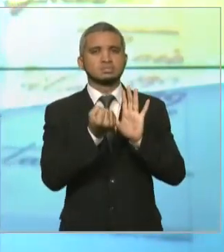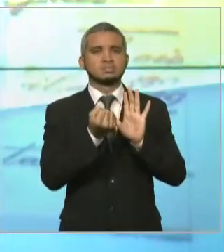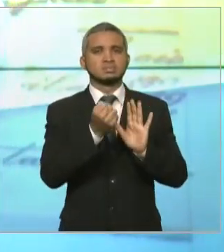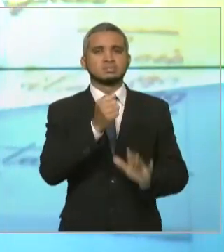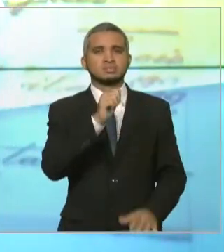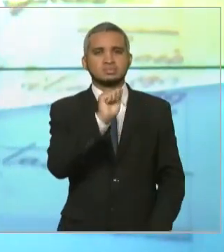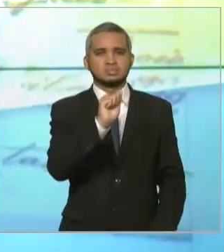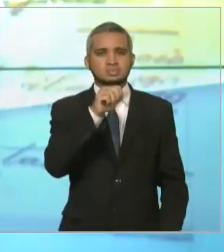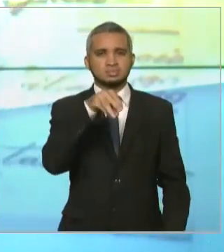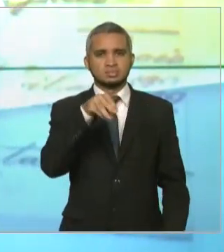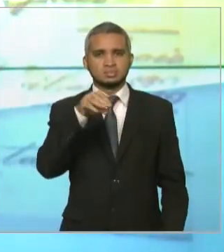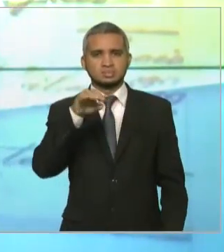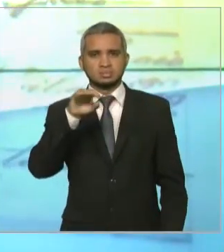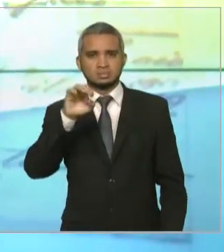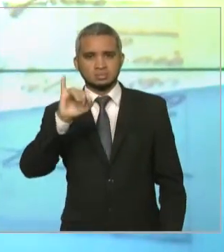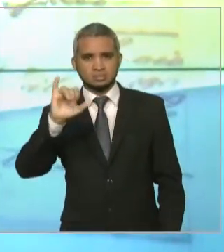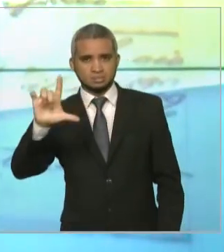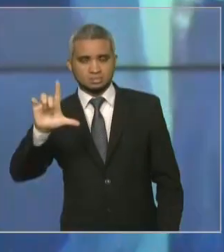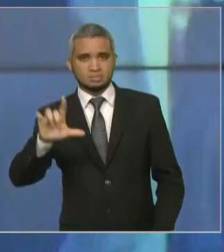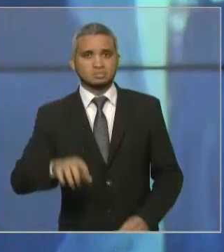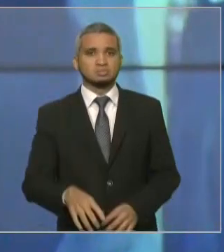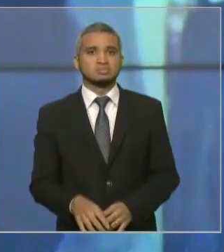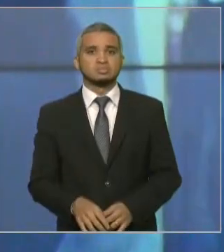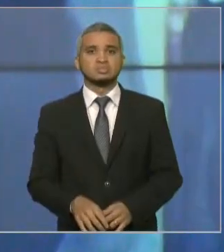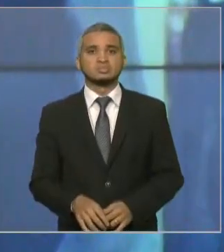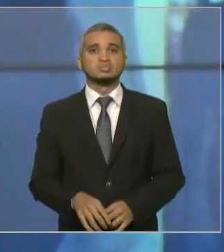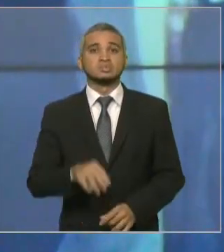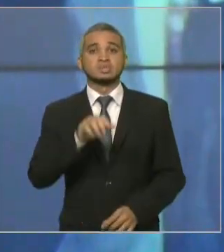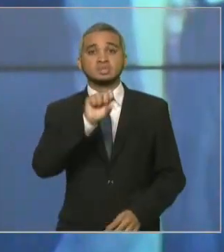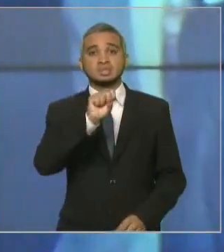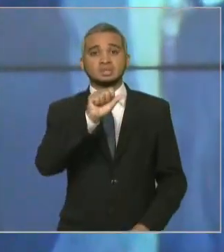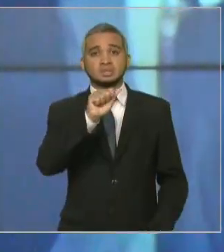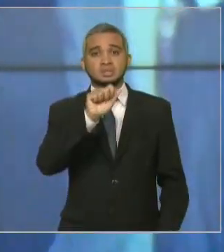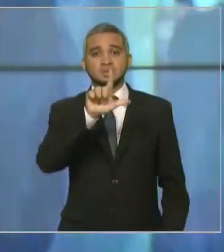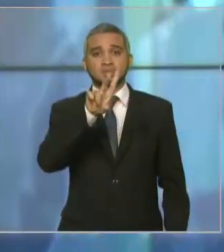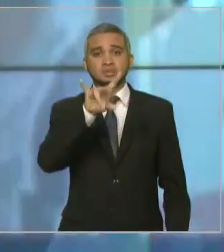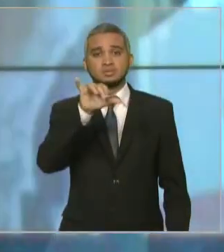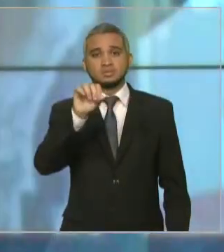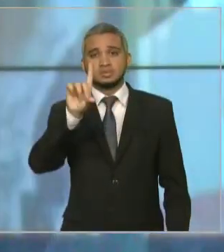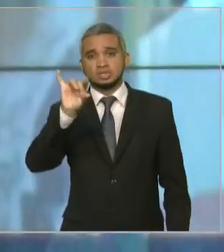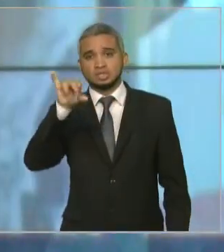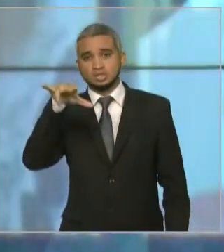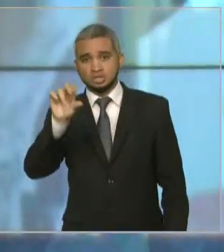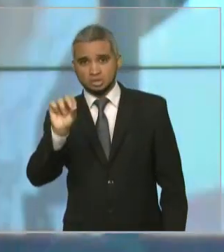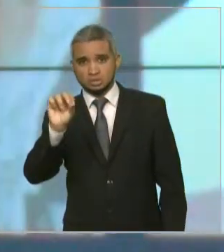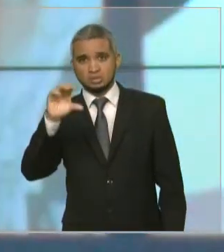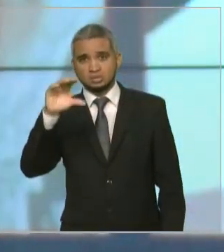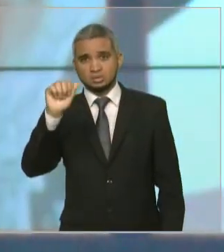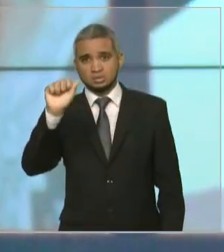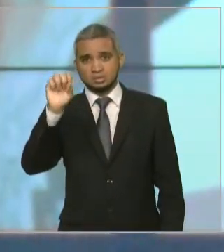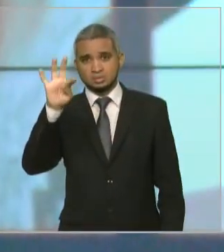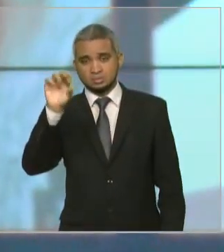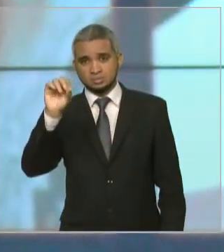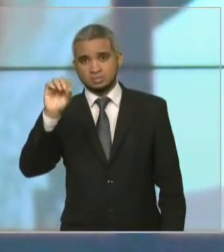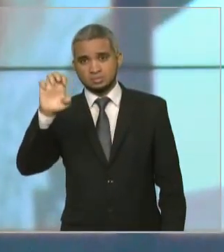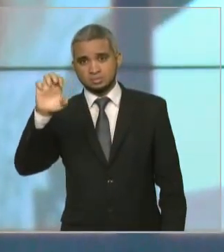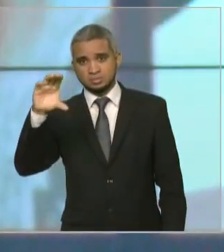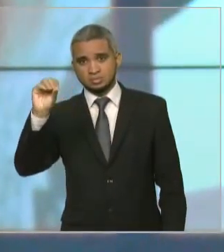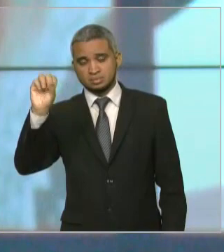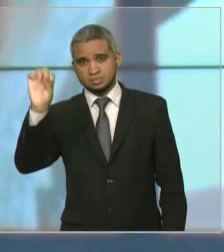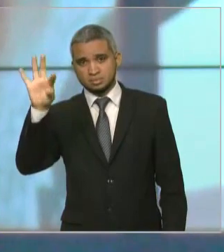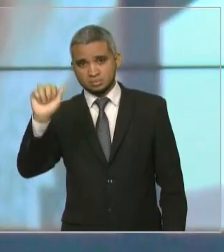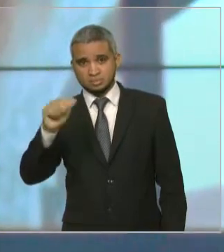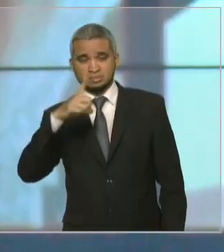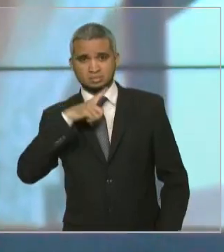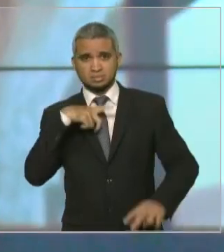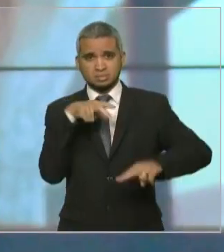de Letras, o escritor Sálvio Dino Jesus de Castro e Costa ocupa a cadeira número 32